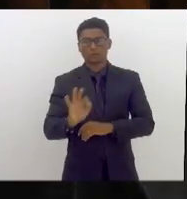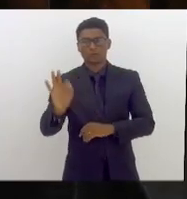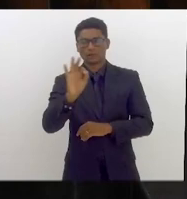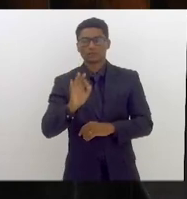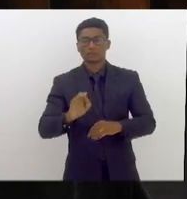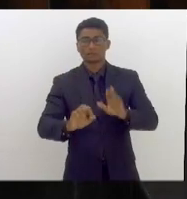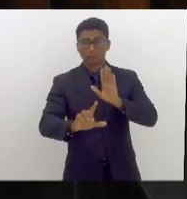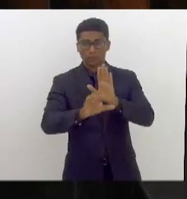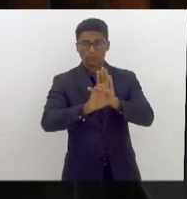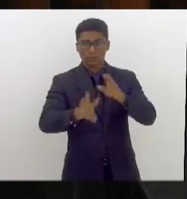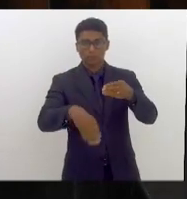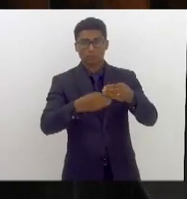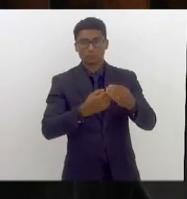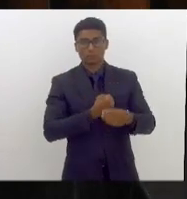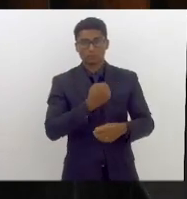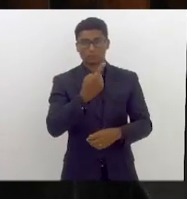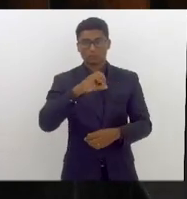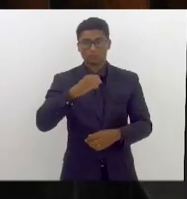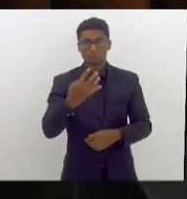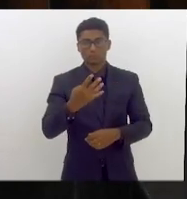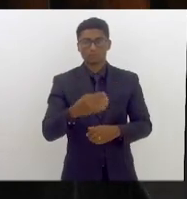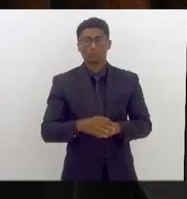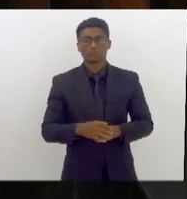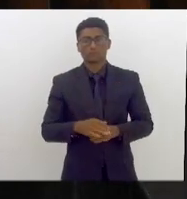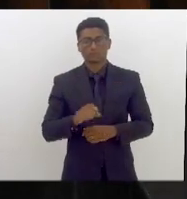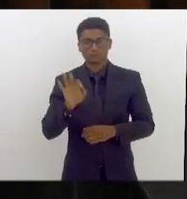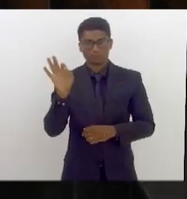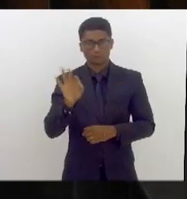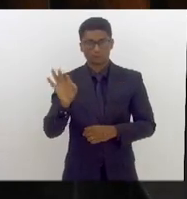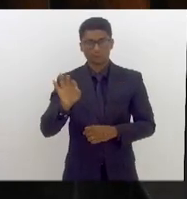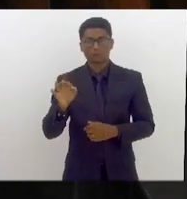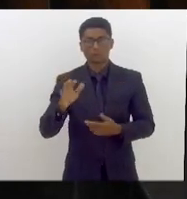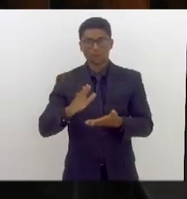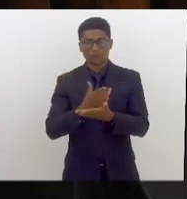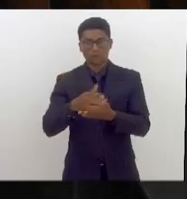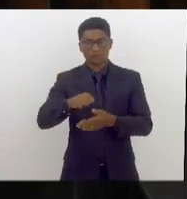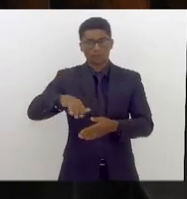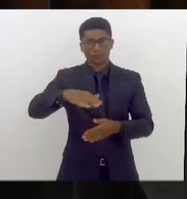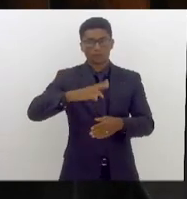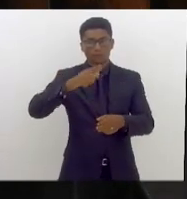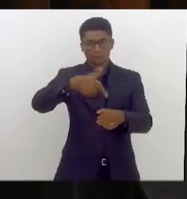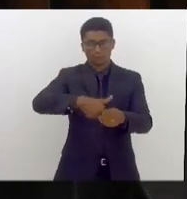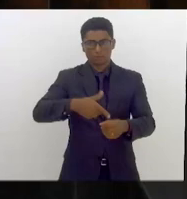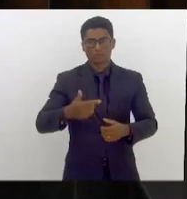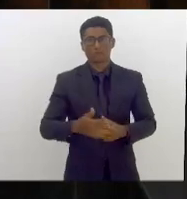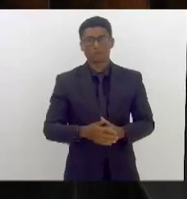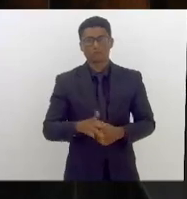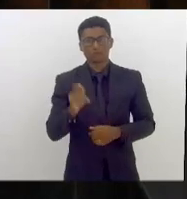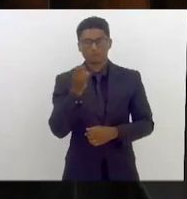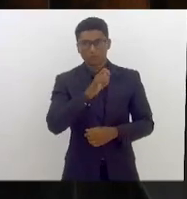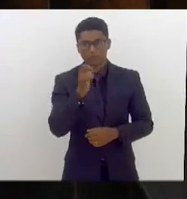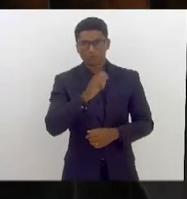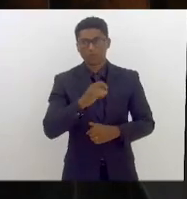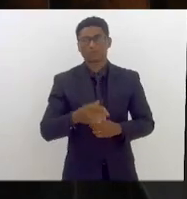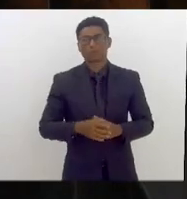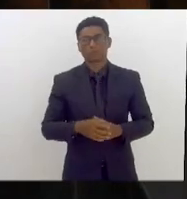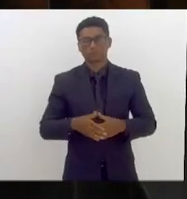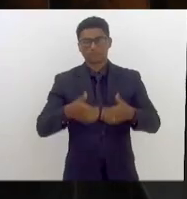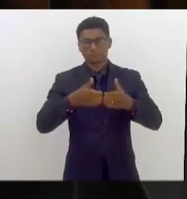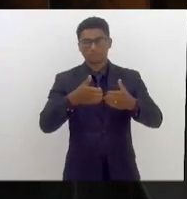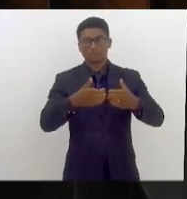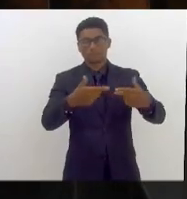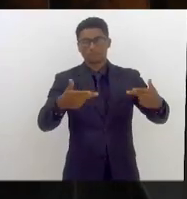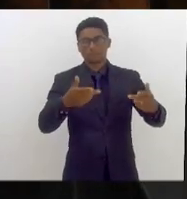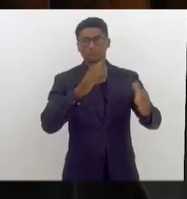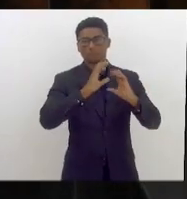194, da fixação do teto de alíquota de certos setores, aí, combustíveis, energia, transporte e comunicação,